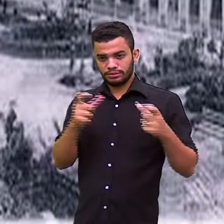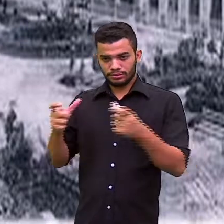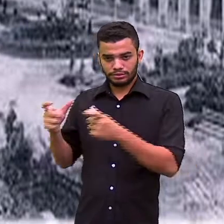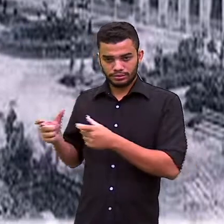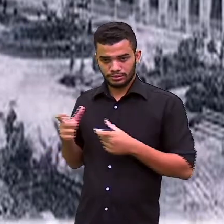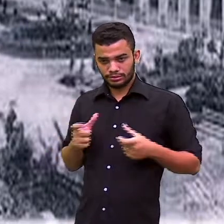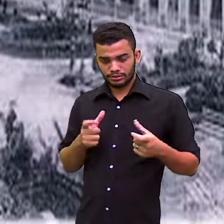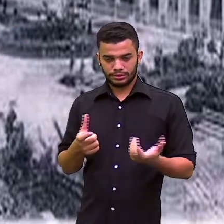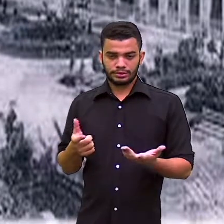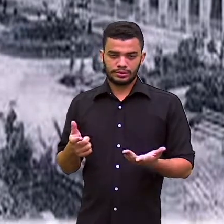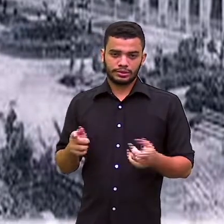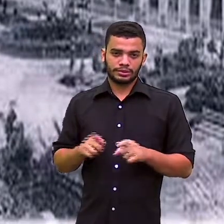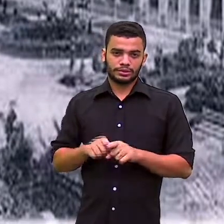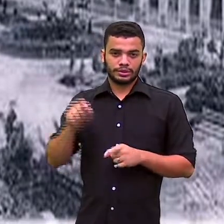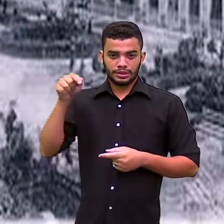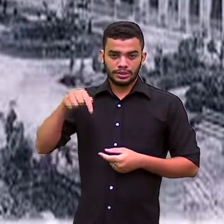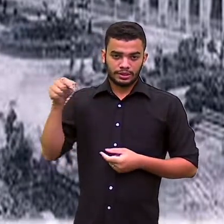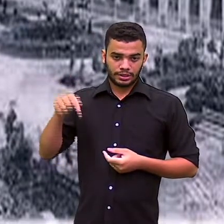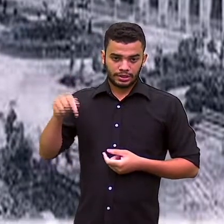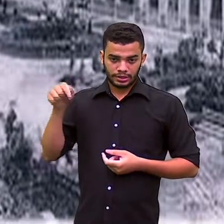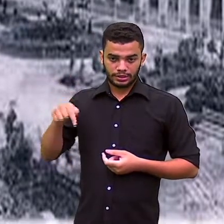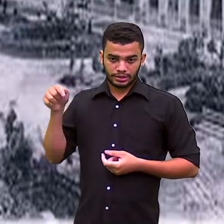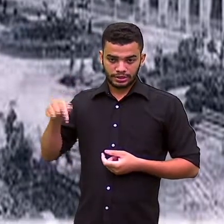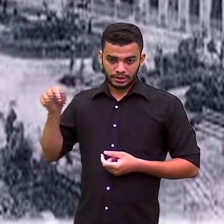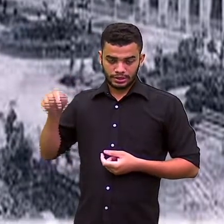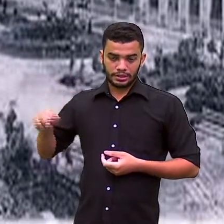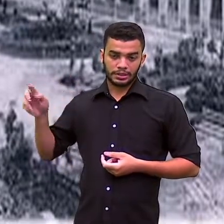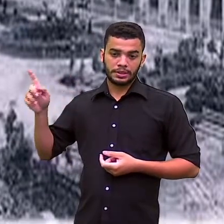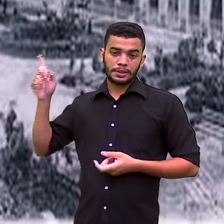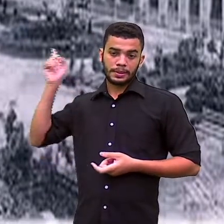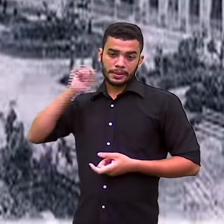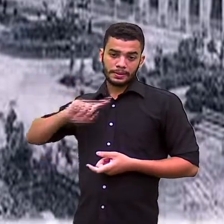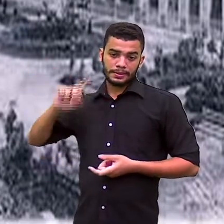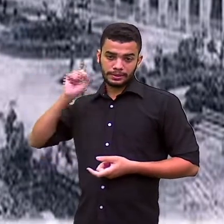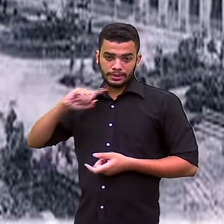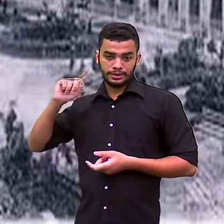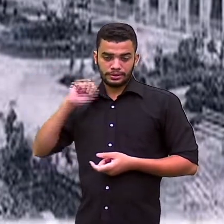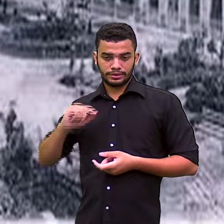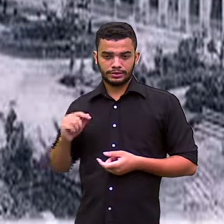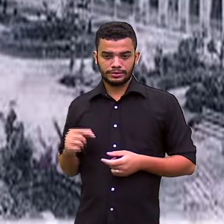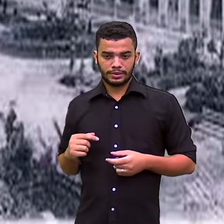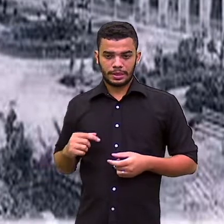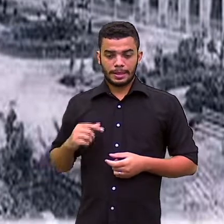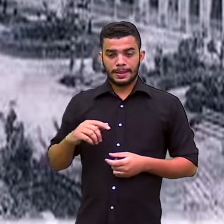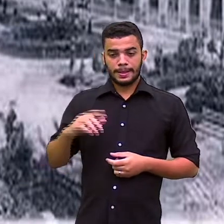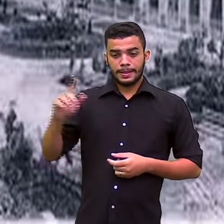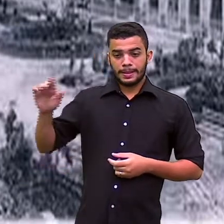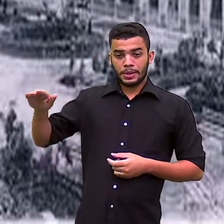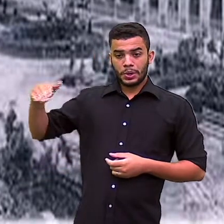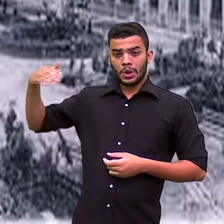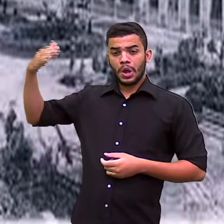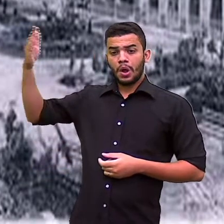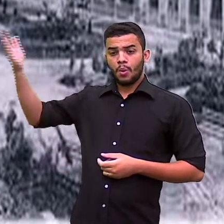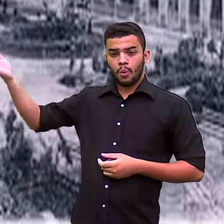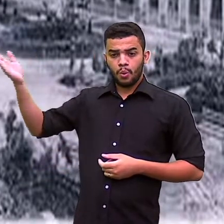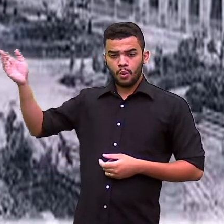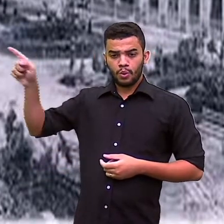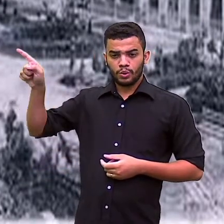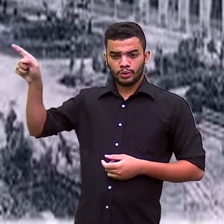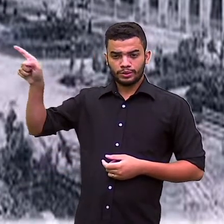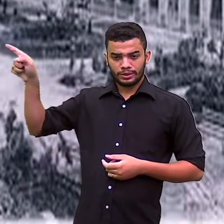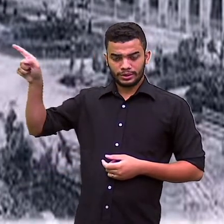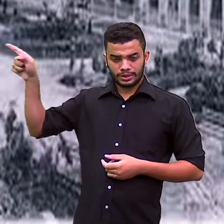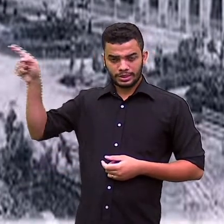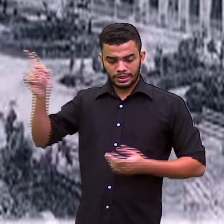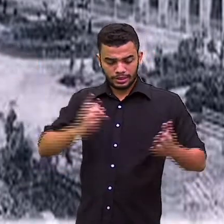Minas, mineradoras. E aqui são as fazendas que é da açúcar, do período